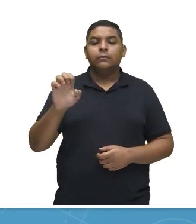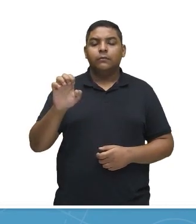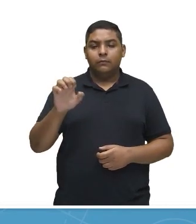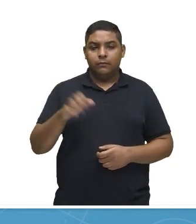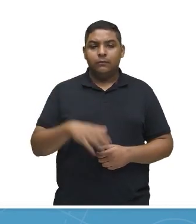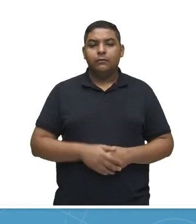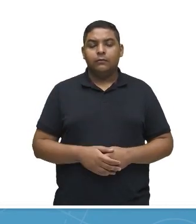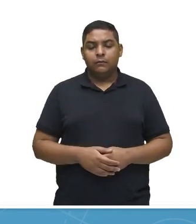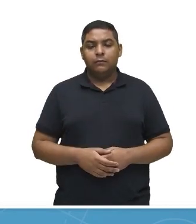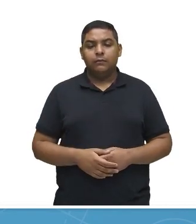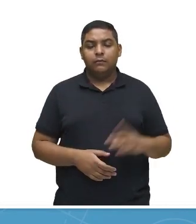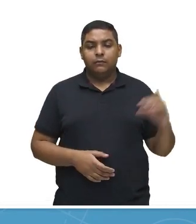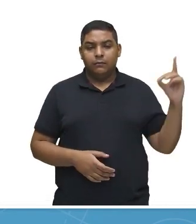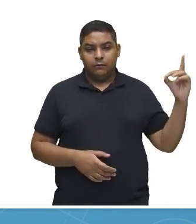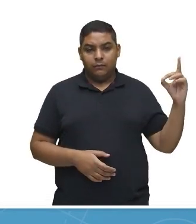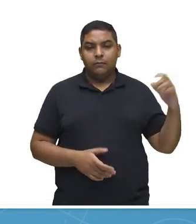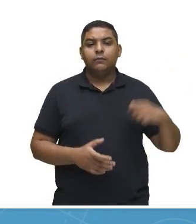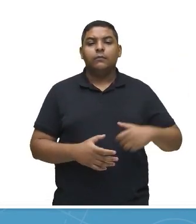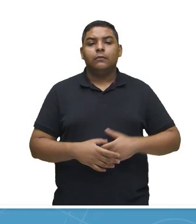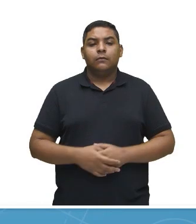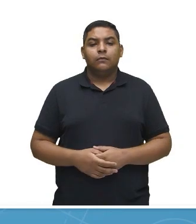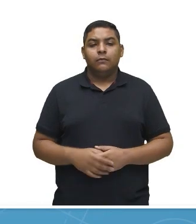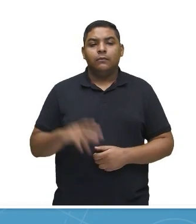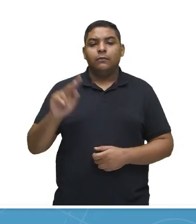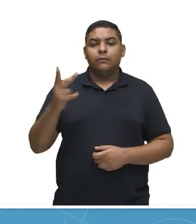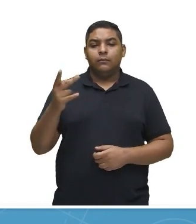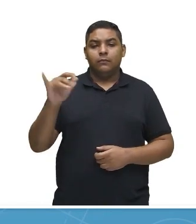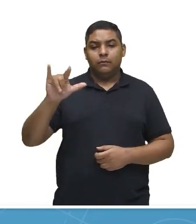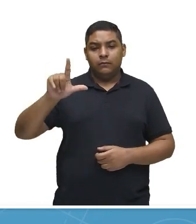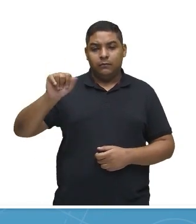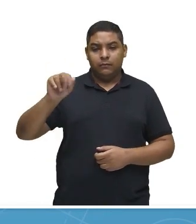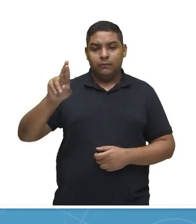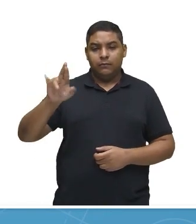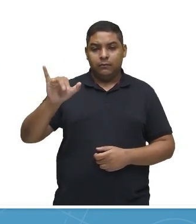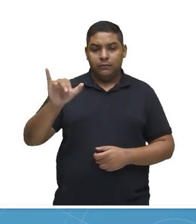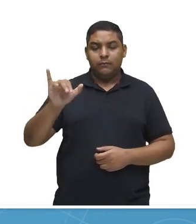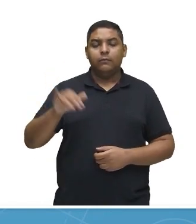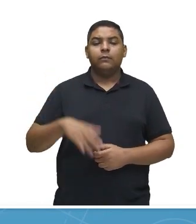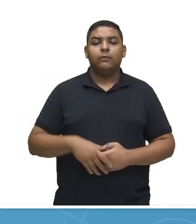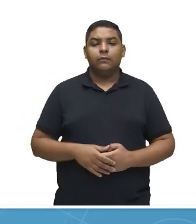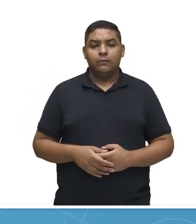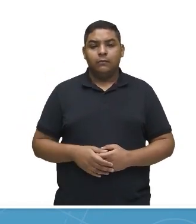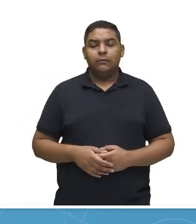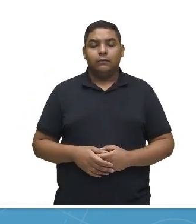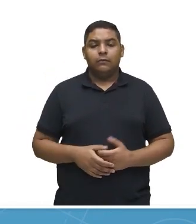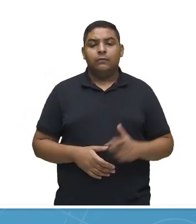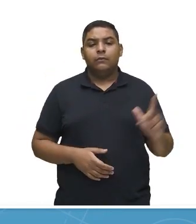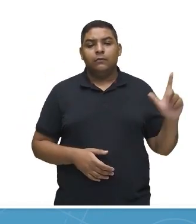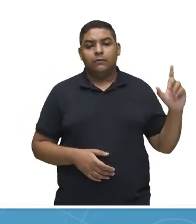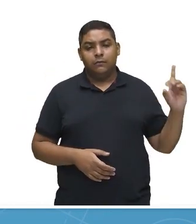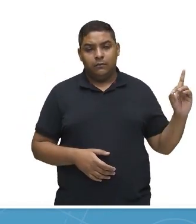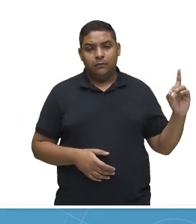D. A Hillary, da escola estadual Coronel José de Assunção, marcou letra D.